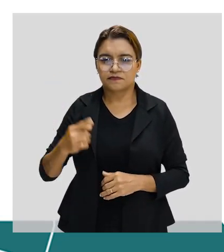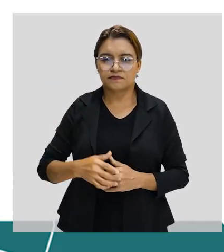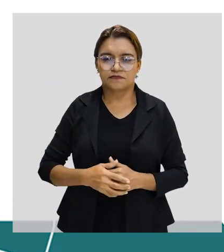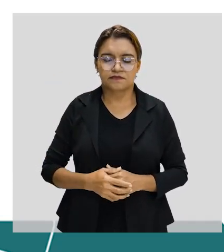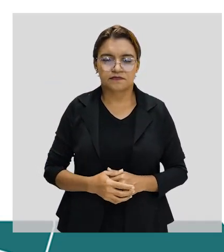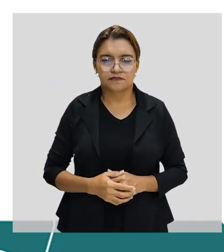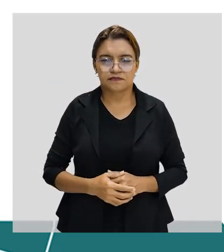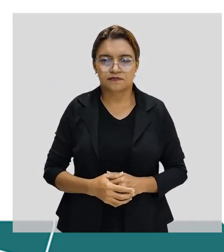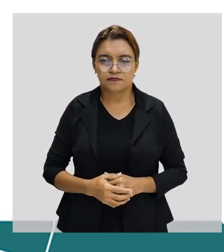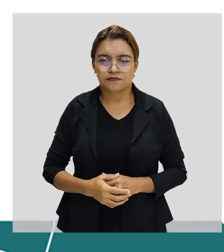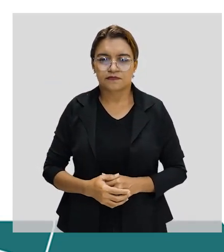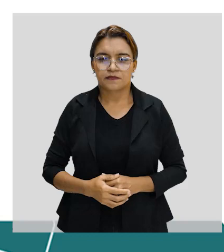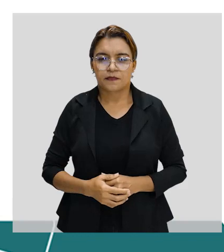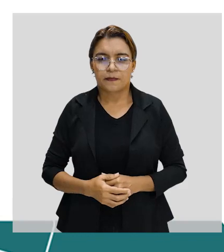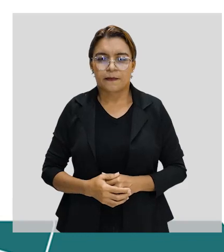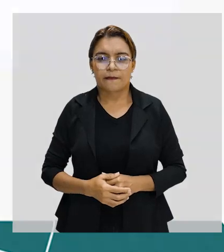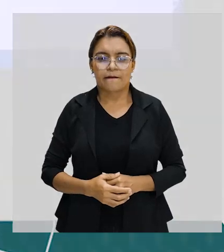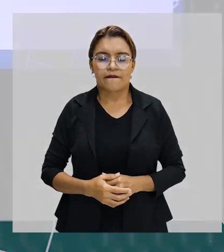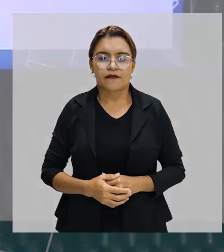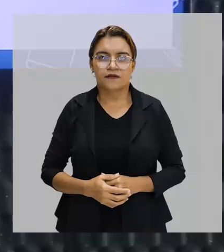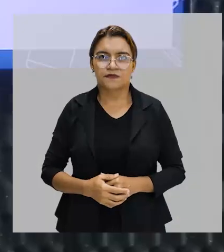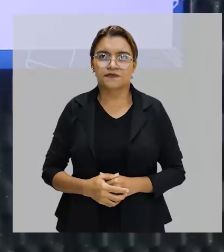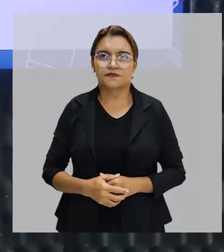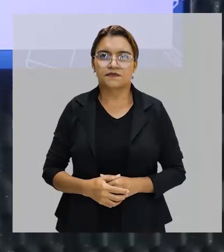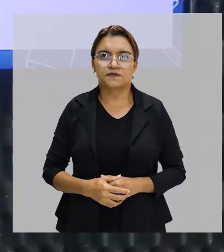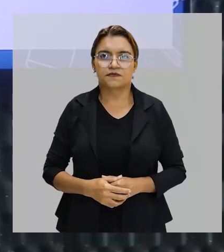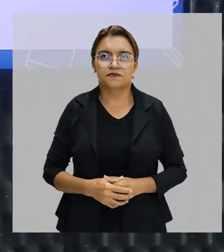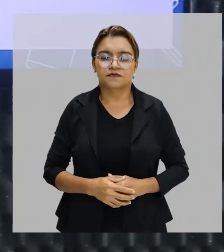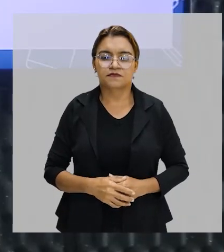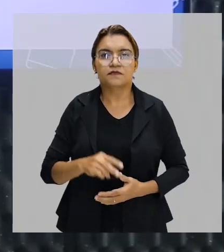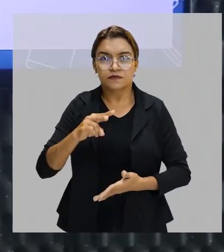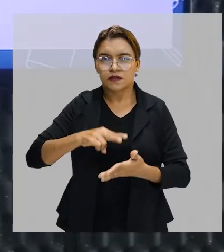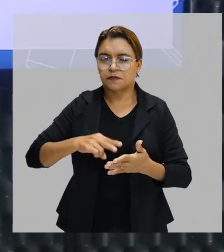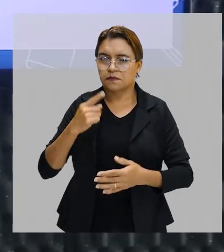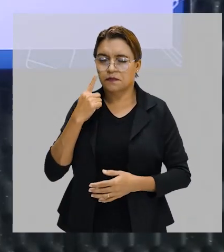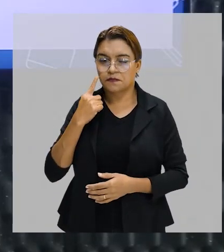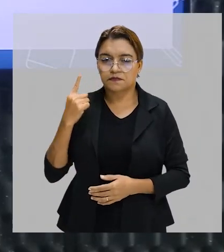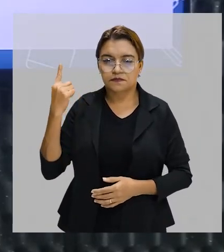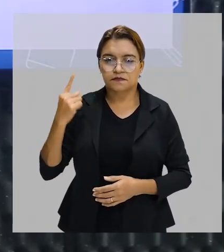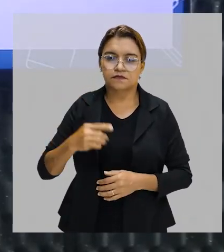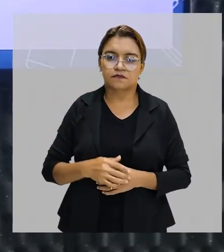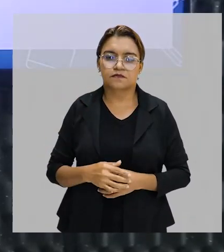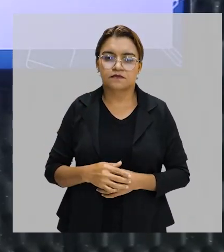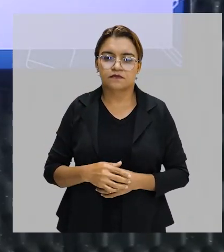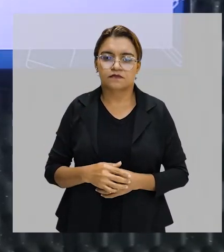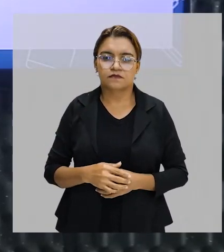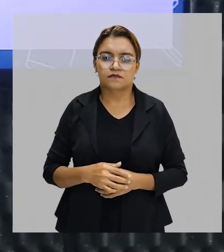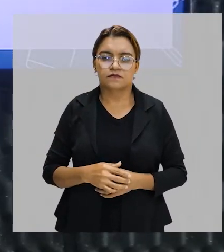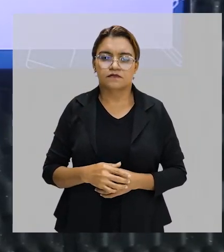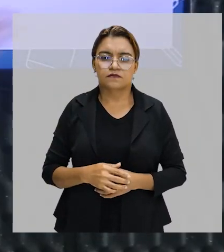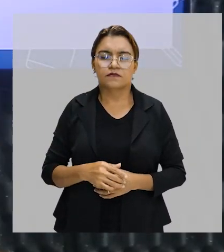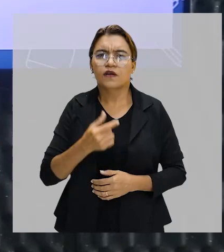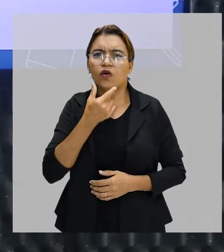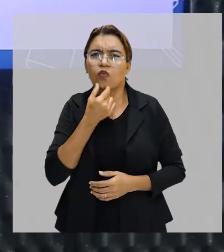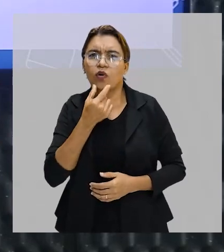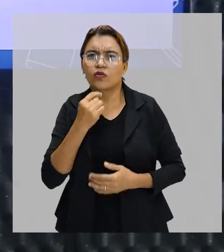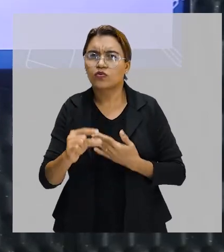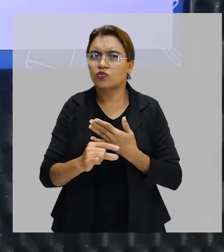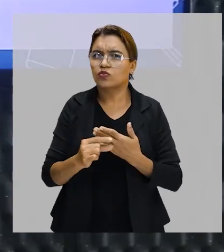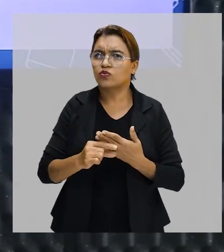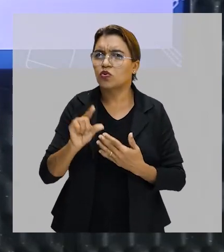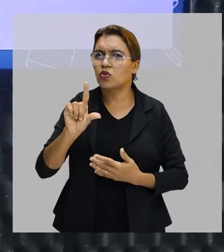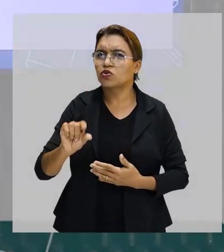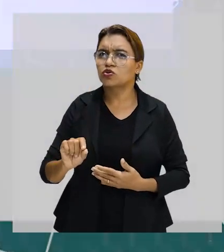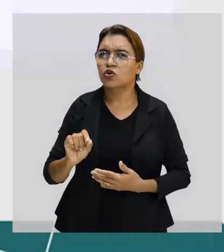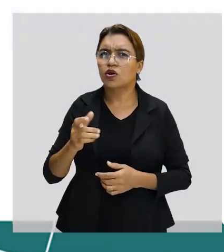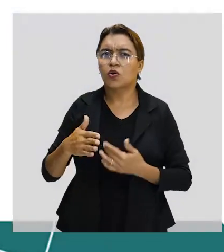pelo evolucionismo, positivismo e materialismo de fins do século passado. Quem desses aqui? Cacau, não tenho nem ideia. Pode ser que